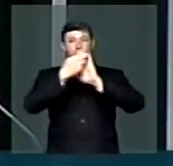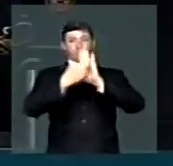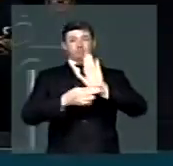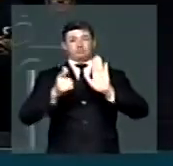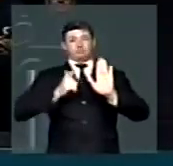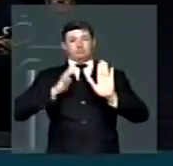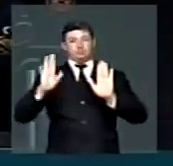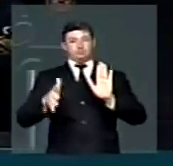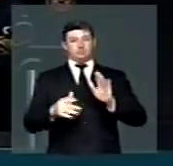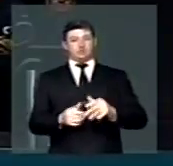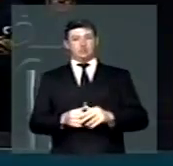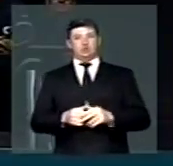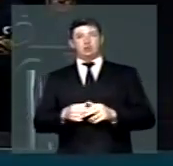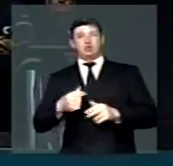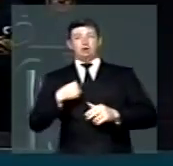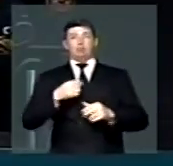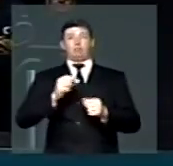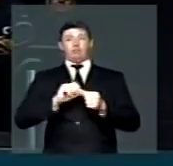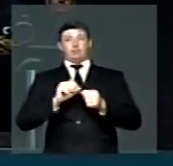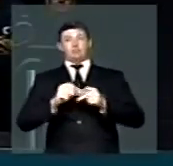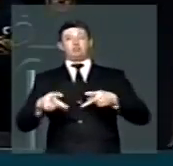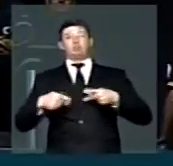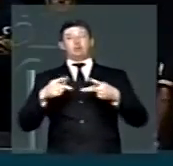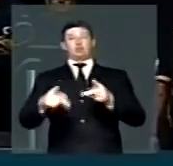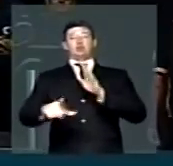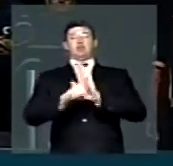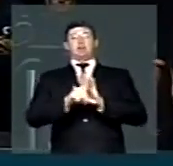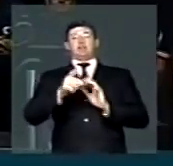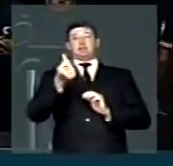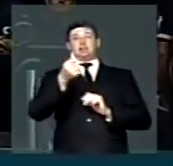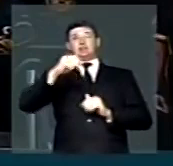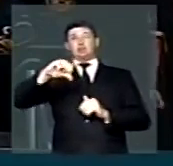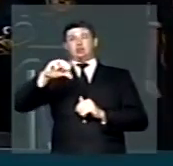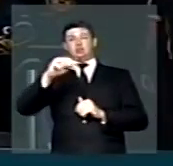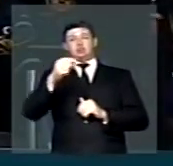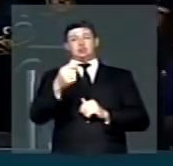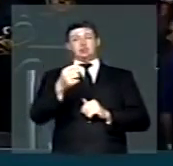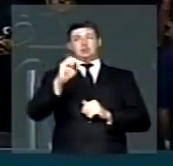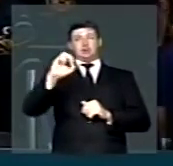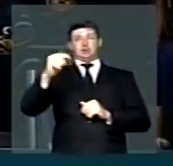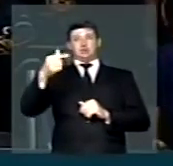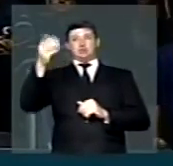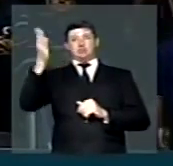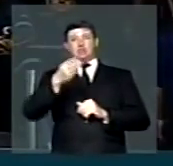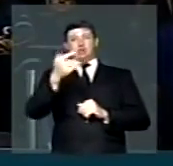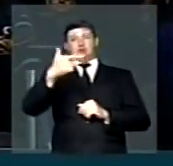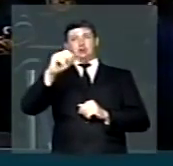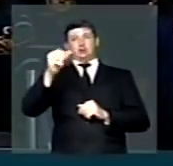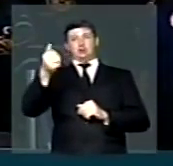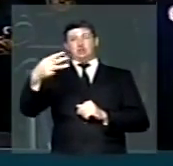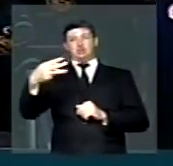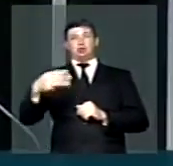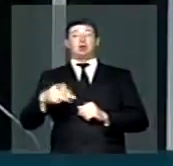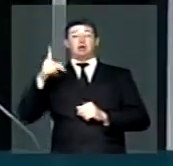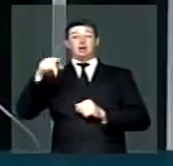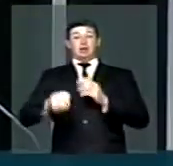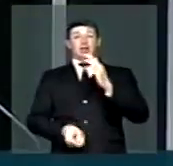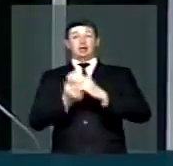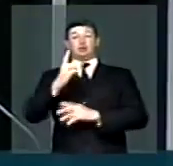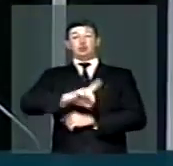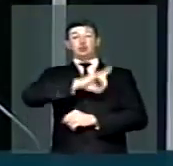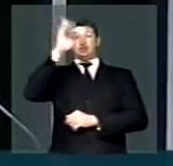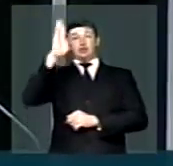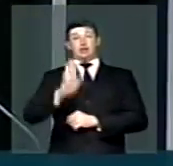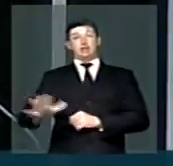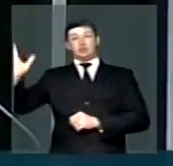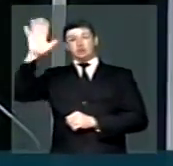regulamentada. Elaborei, inclusive, o projeto de lei 6907 de 2013, que institui o Dia